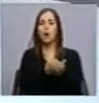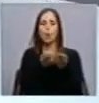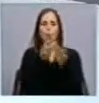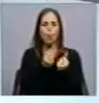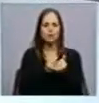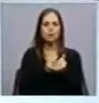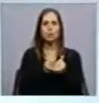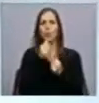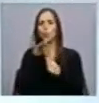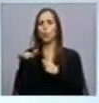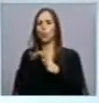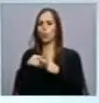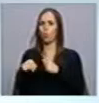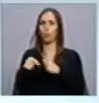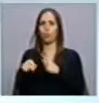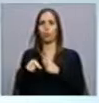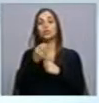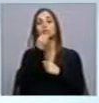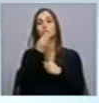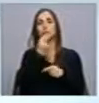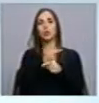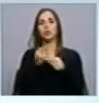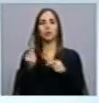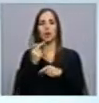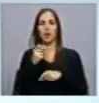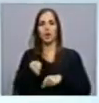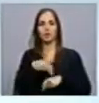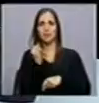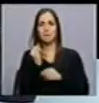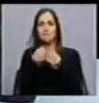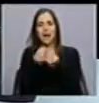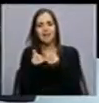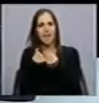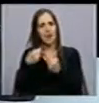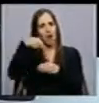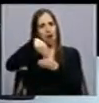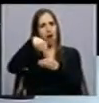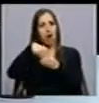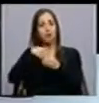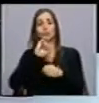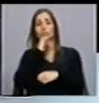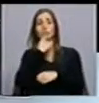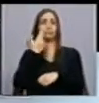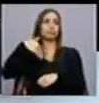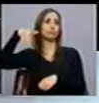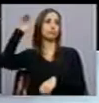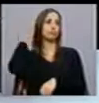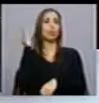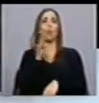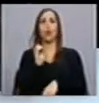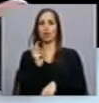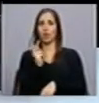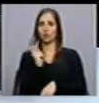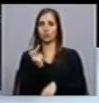localização geográfica da origem da antimatéria na nossa Via Láctea, que é, como te digo, um mistério que já tinha mais de 40 anos na